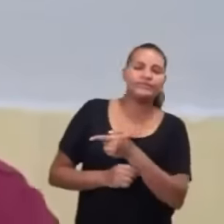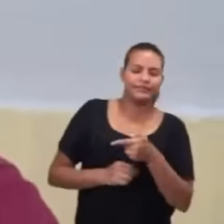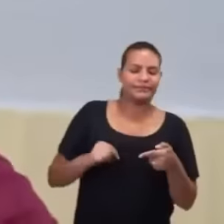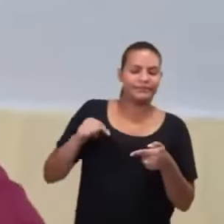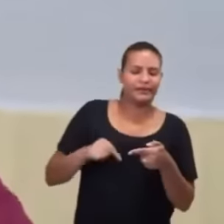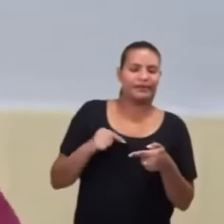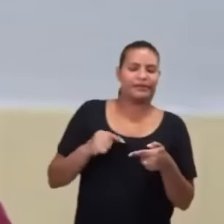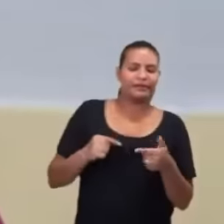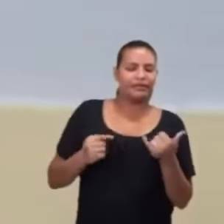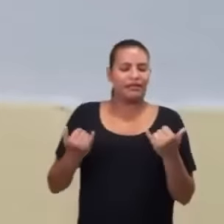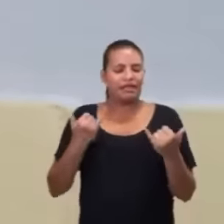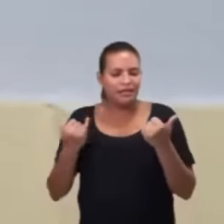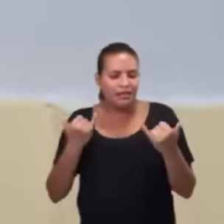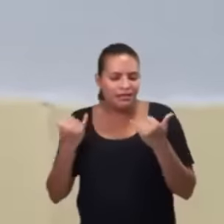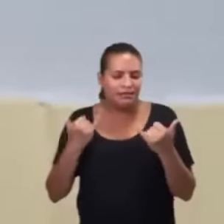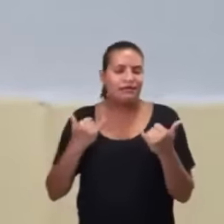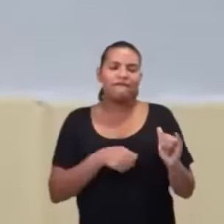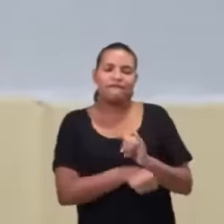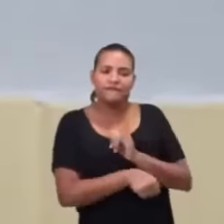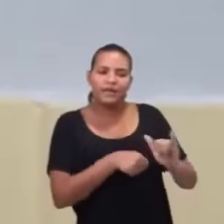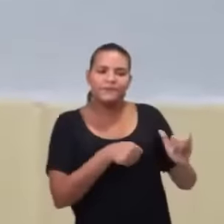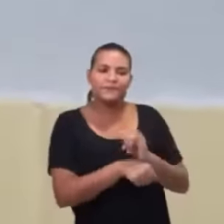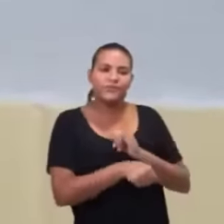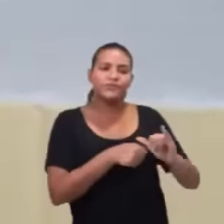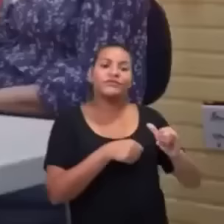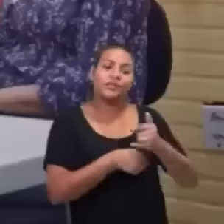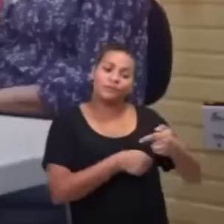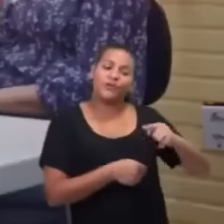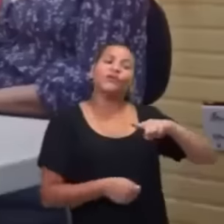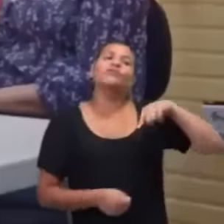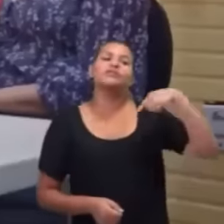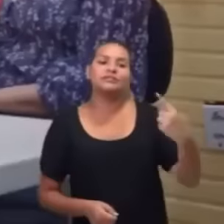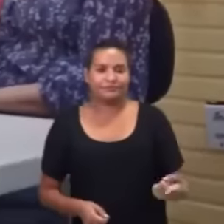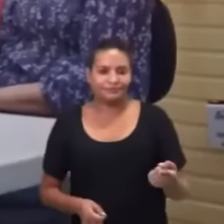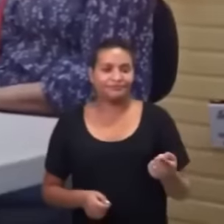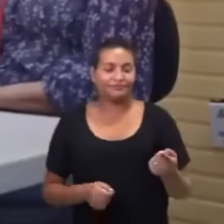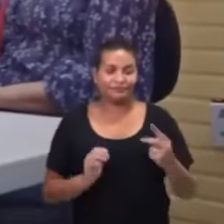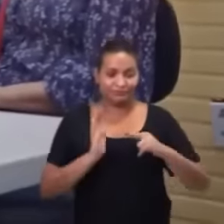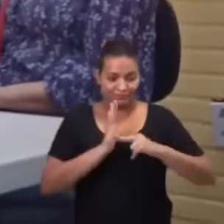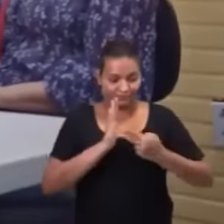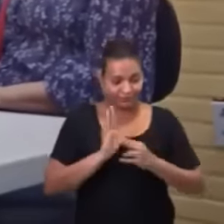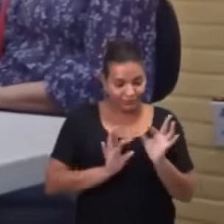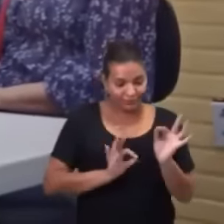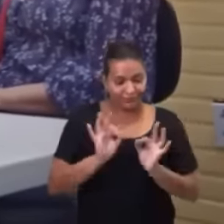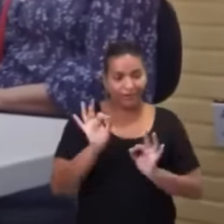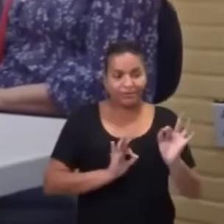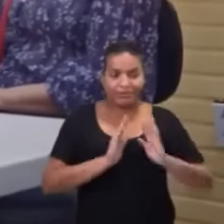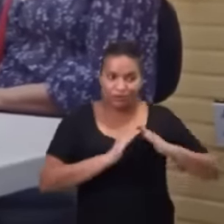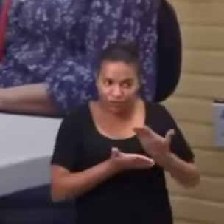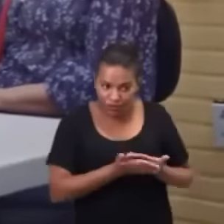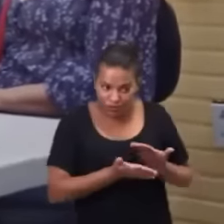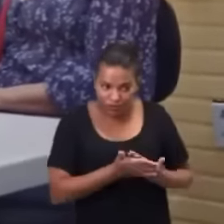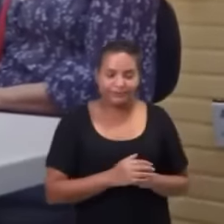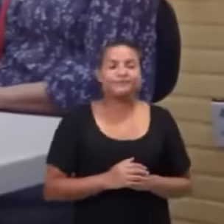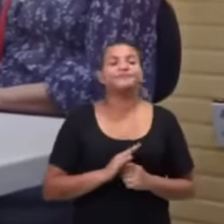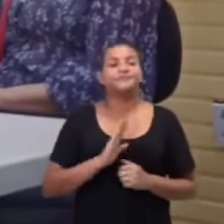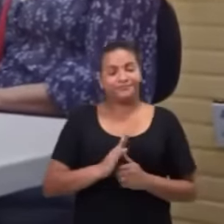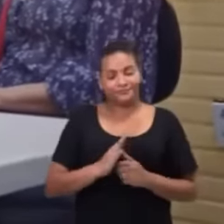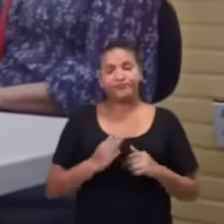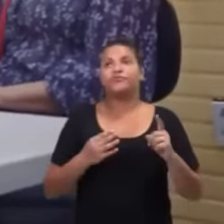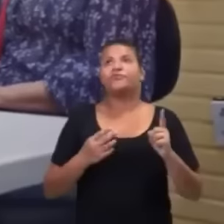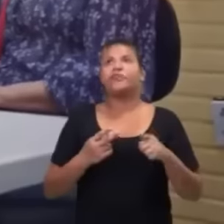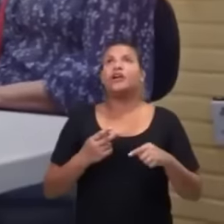para montar estratégias para a semana seguinte. Esse é o planejamento da escola. Na quinta-feira,